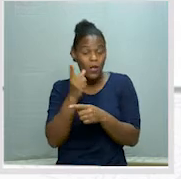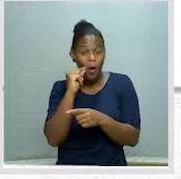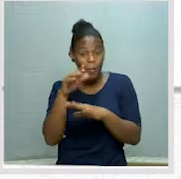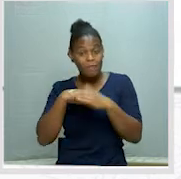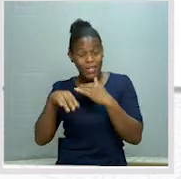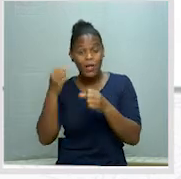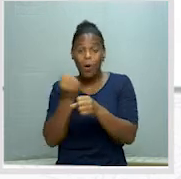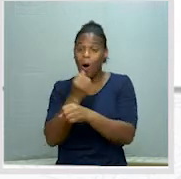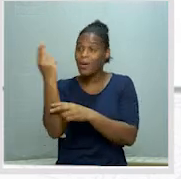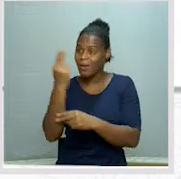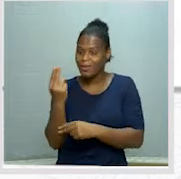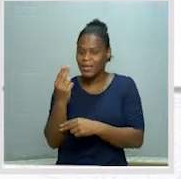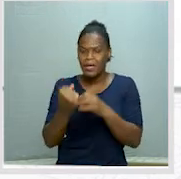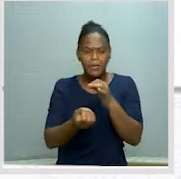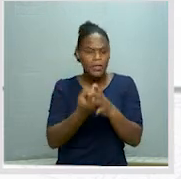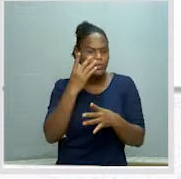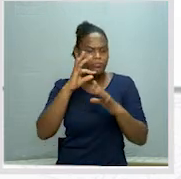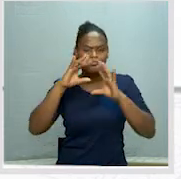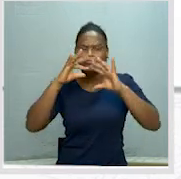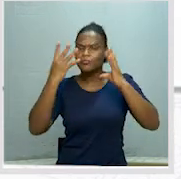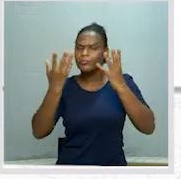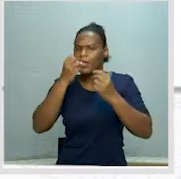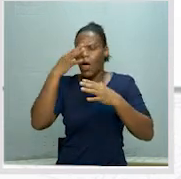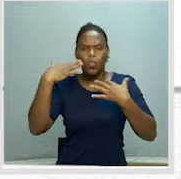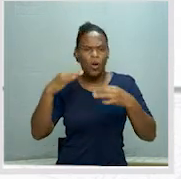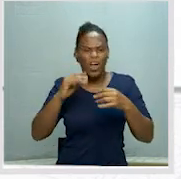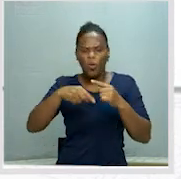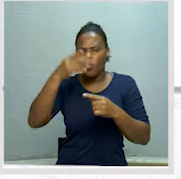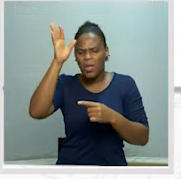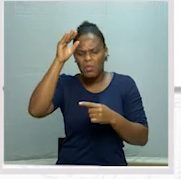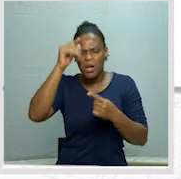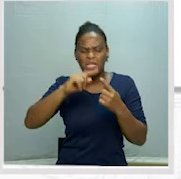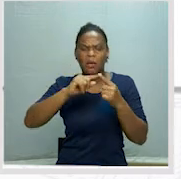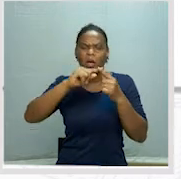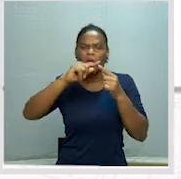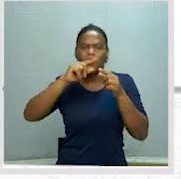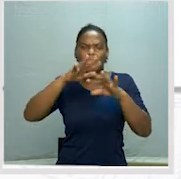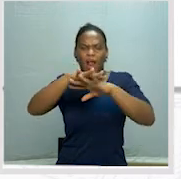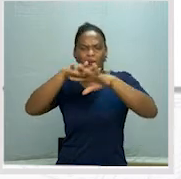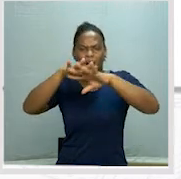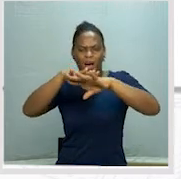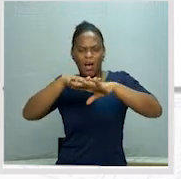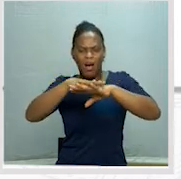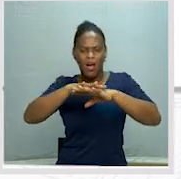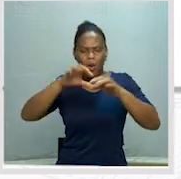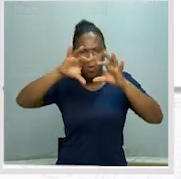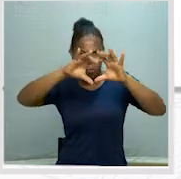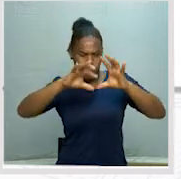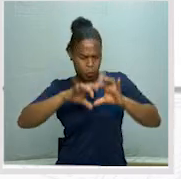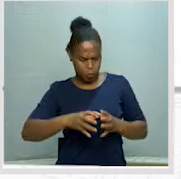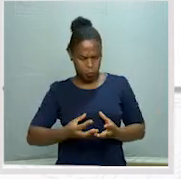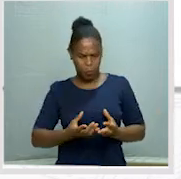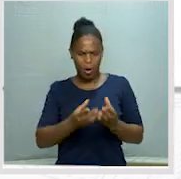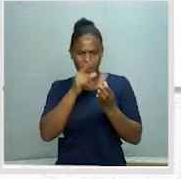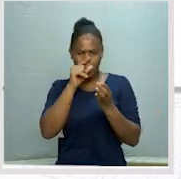que criações naturais, instintivas dos outros animais, como teias, ninhos, abrigos, colmeias,